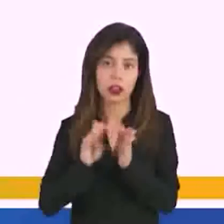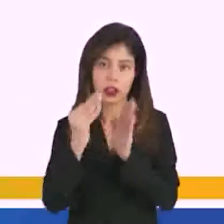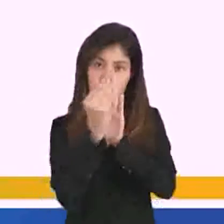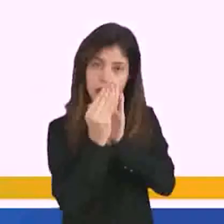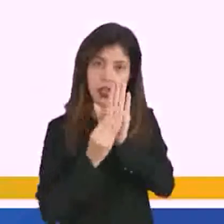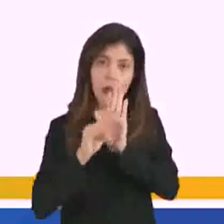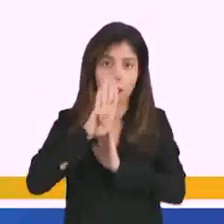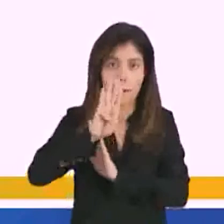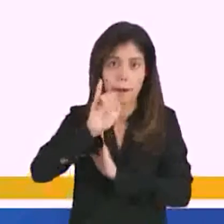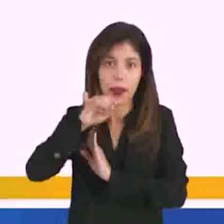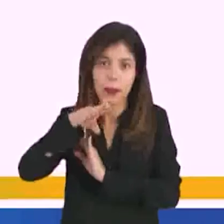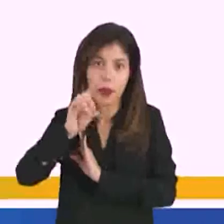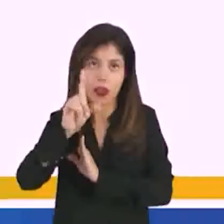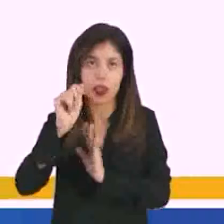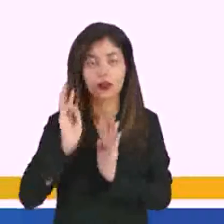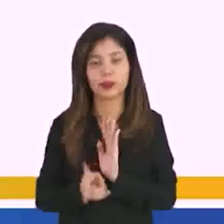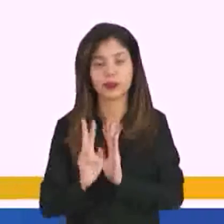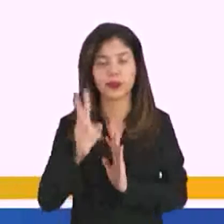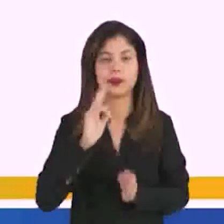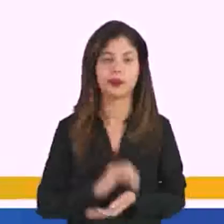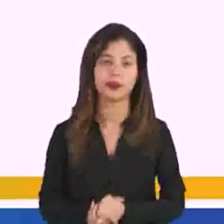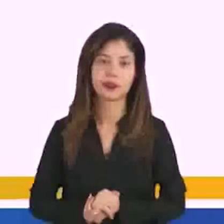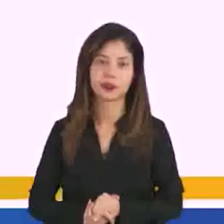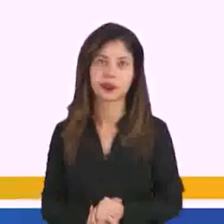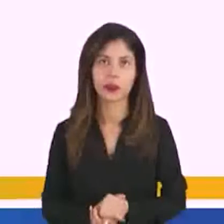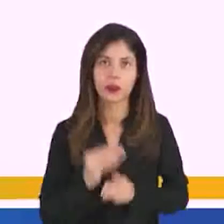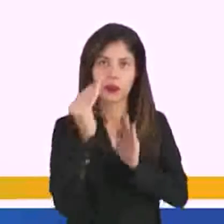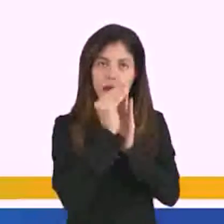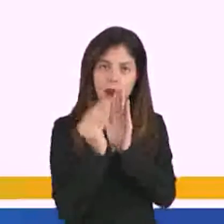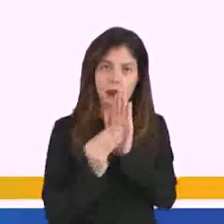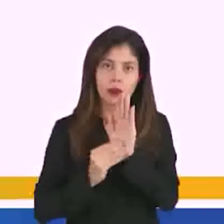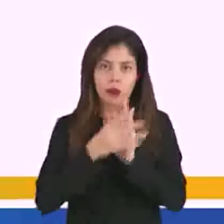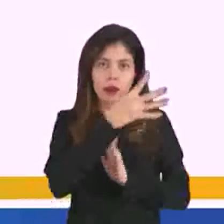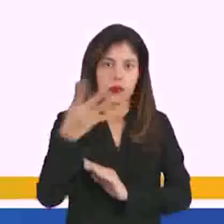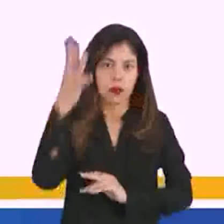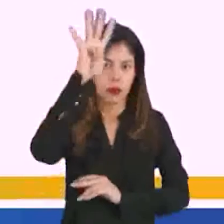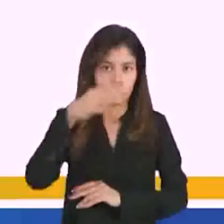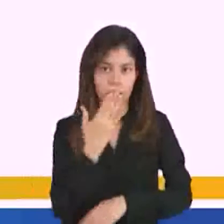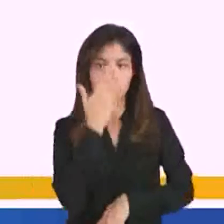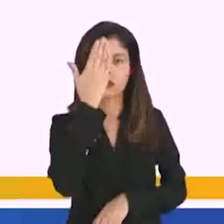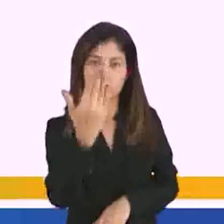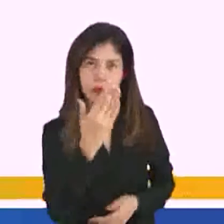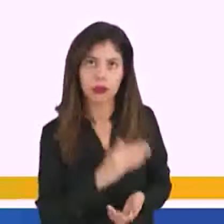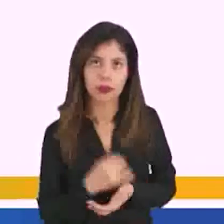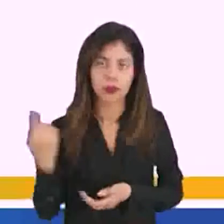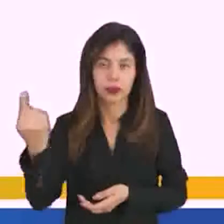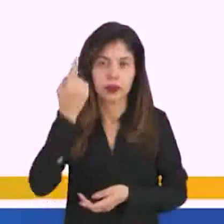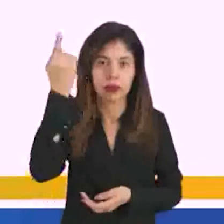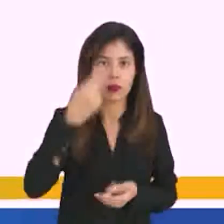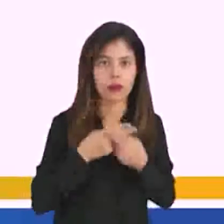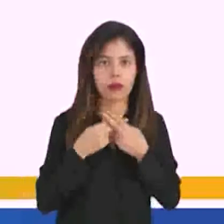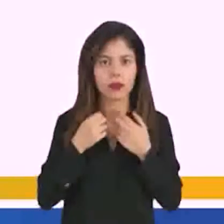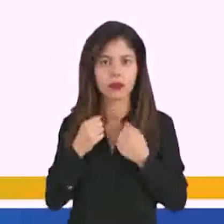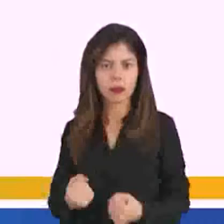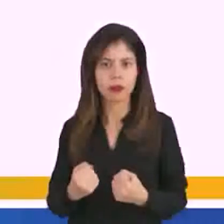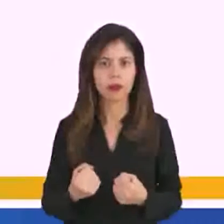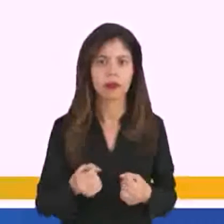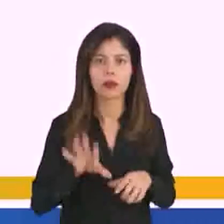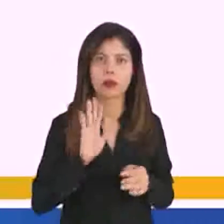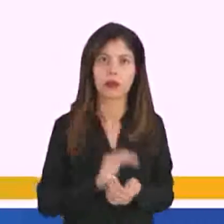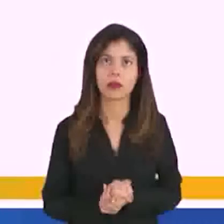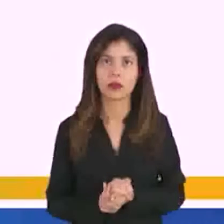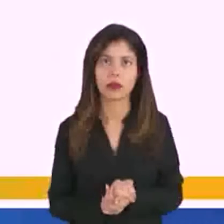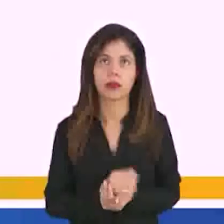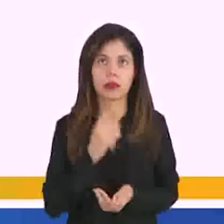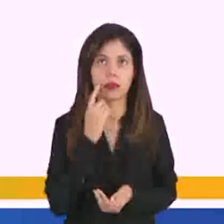amostra bimodal, e assim por diante. Então, considere a tabela a seguir aí, que relaciona a altura e o peso de alguns pacientes do Dr.